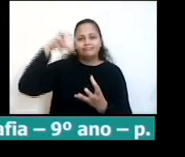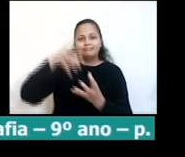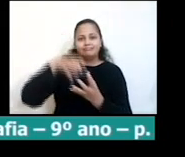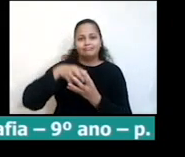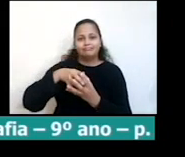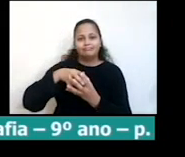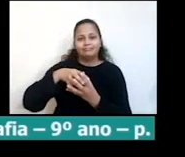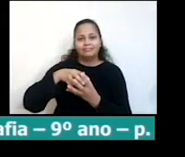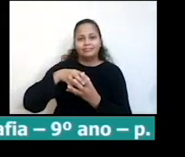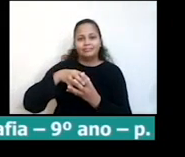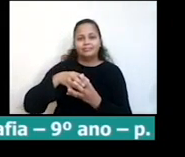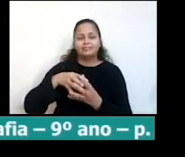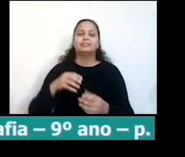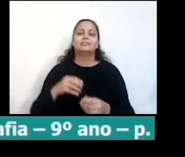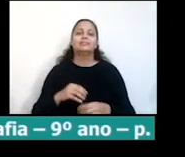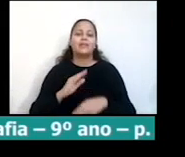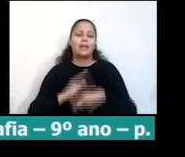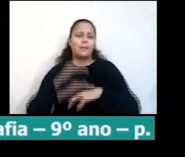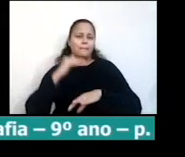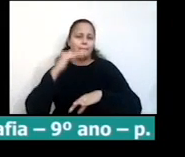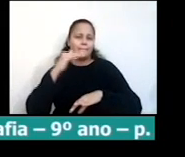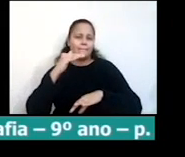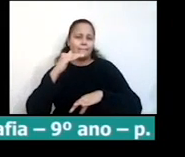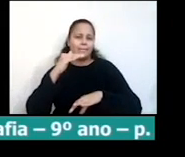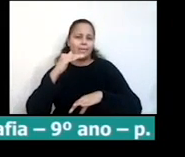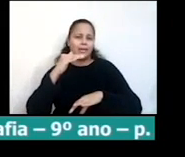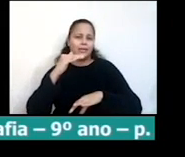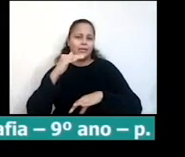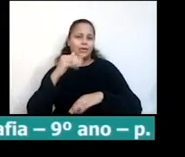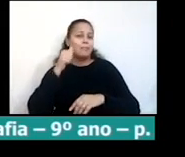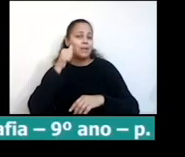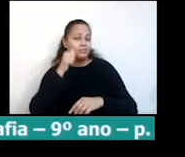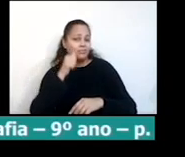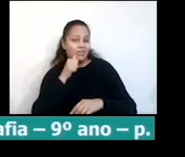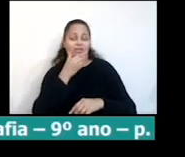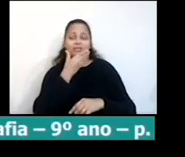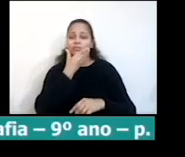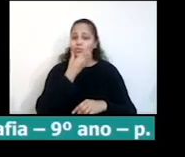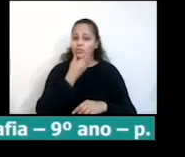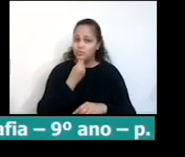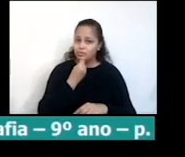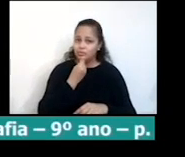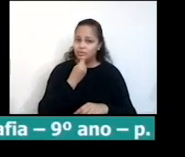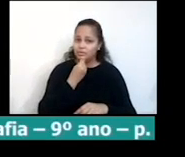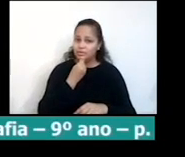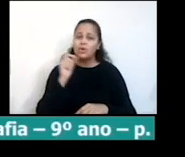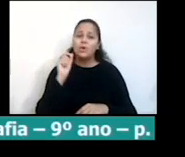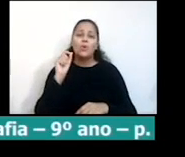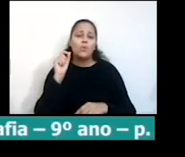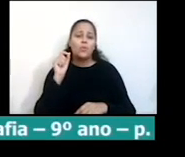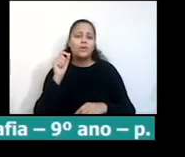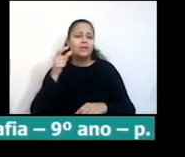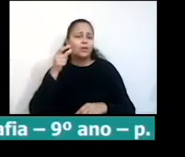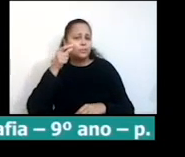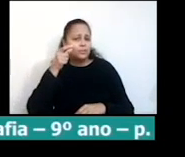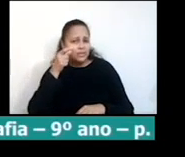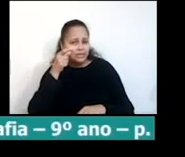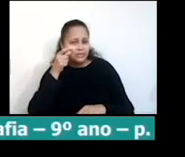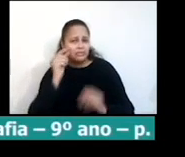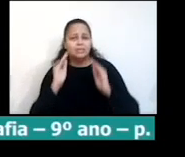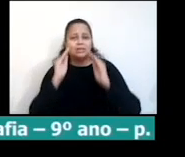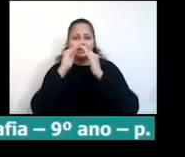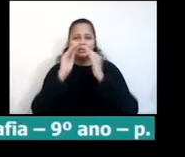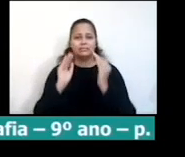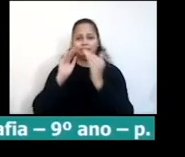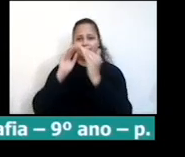são as maiores barras que se tem, tanto para as mulheres quanto para os homens. Então, o que a gente observa aí